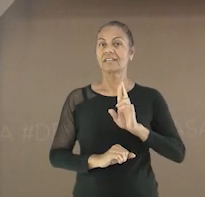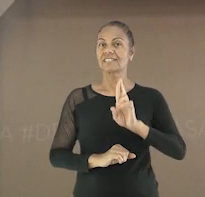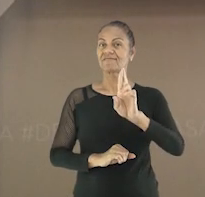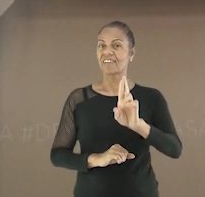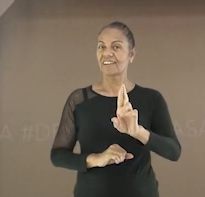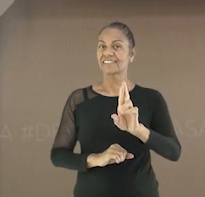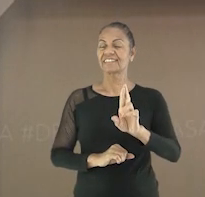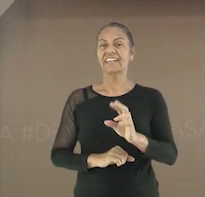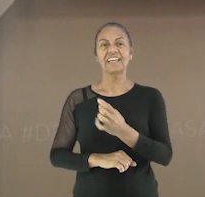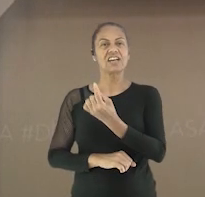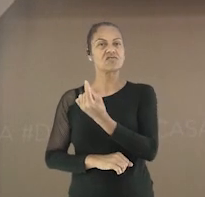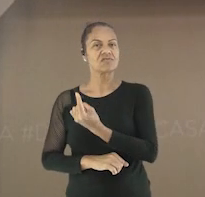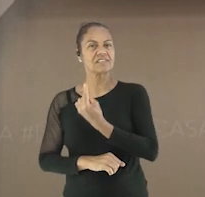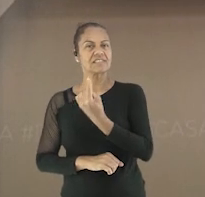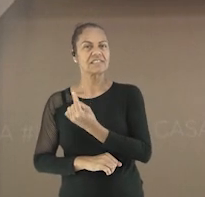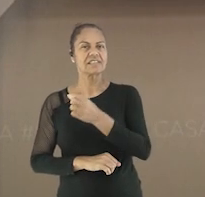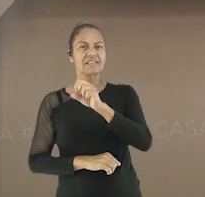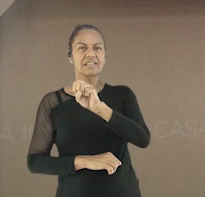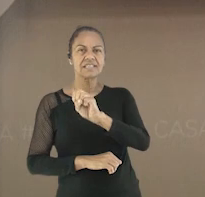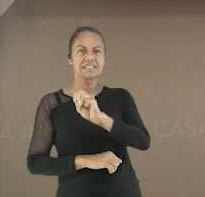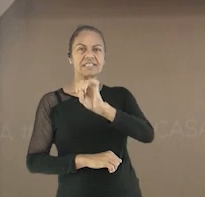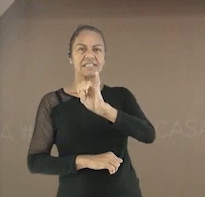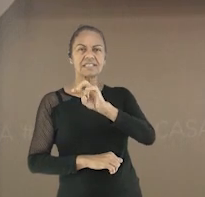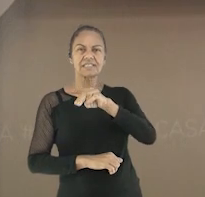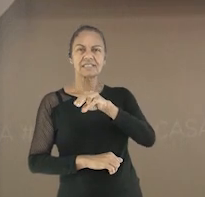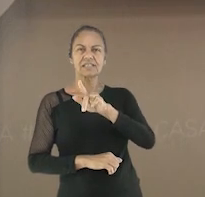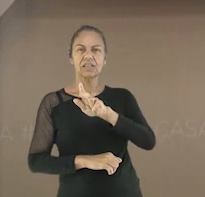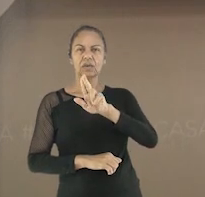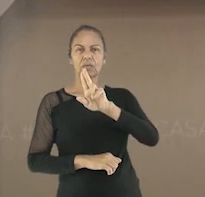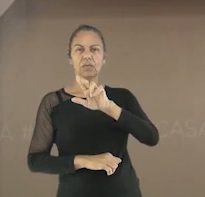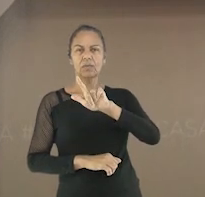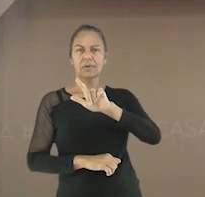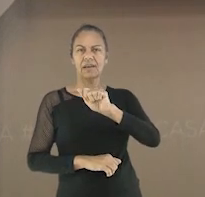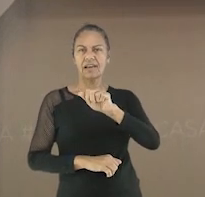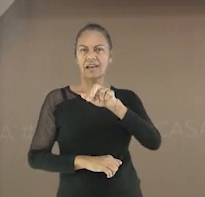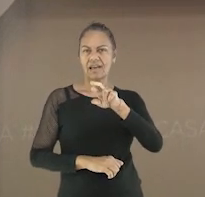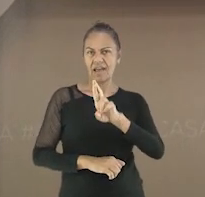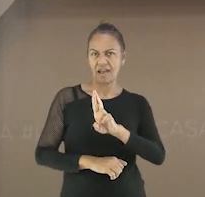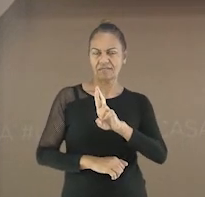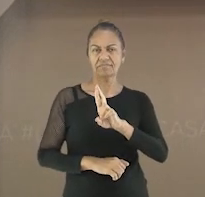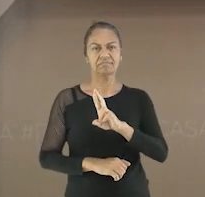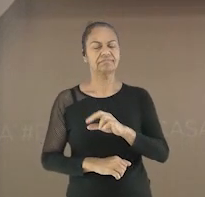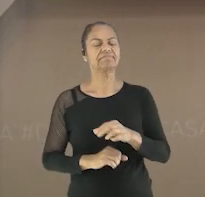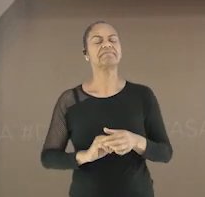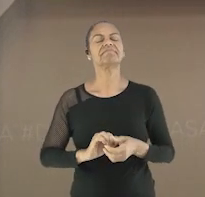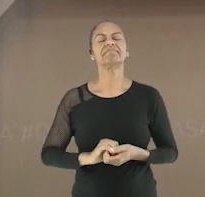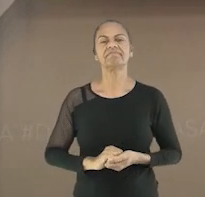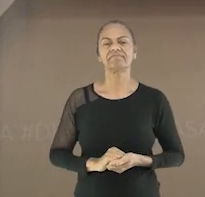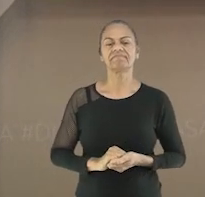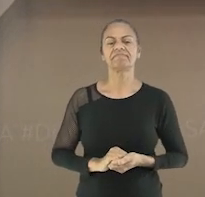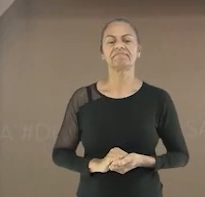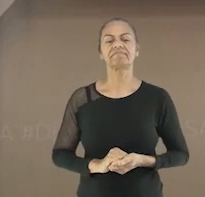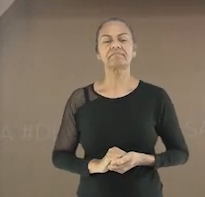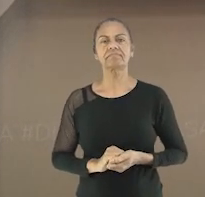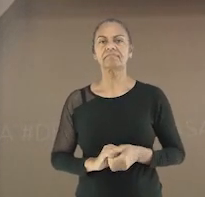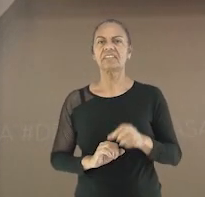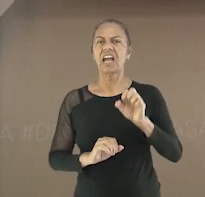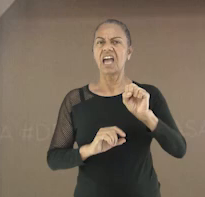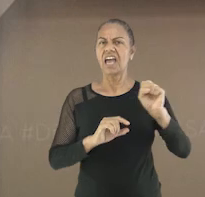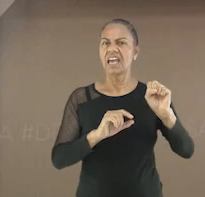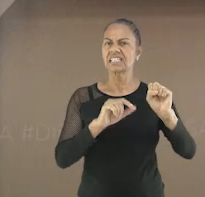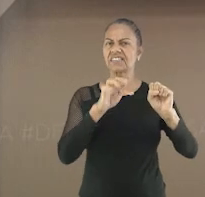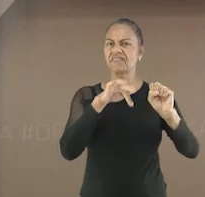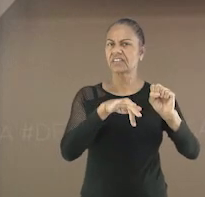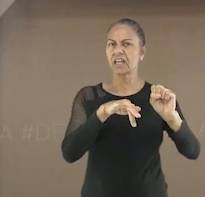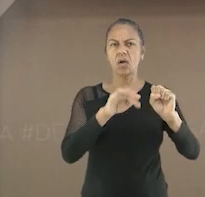Está no singular. Estaria no plural se estivesse terminando com S. Como não